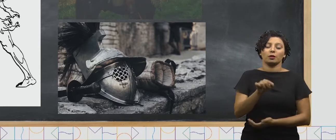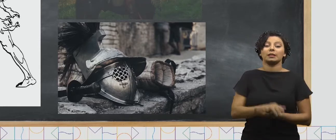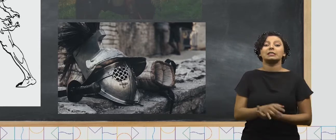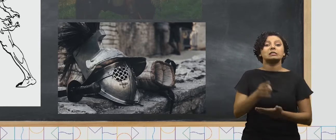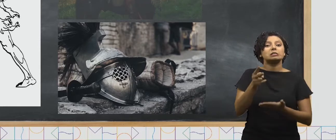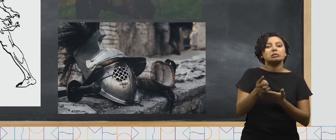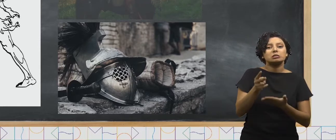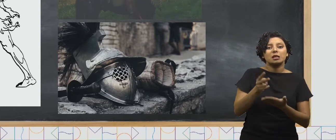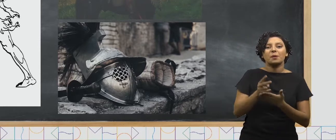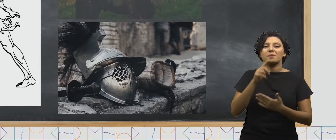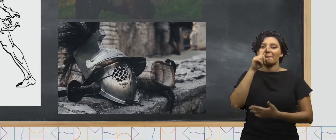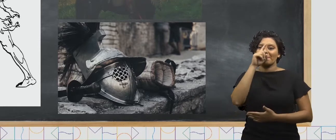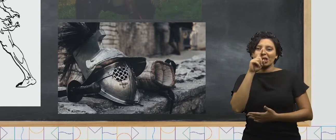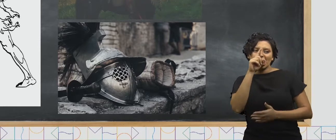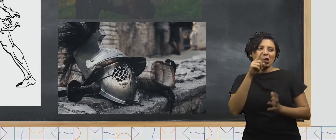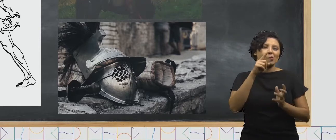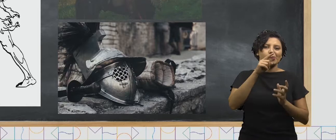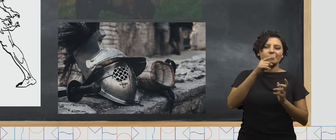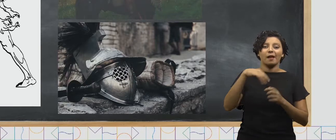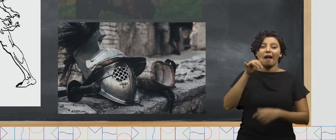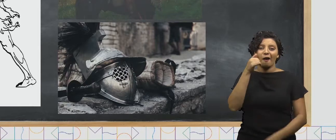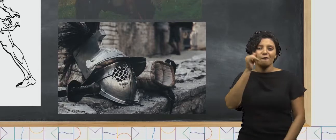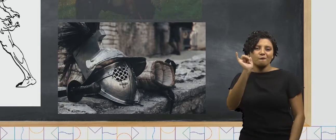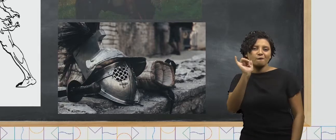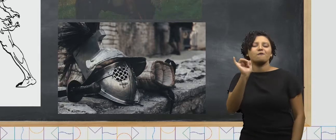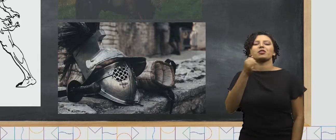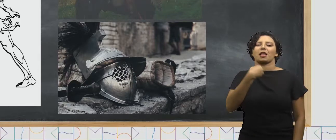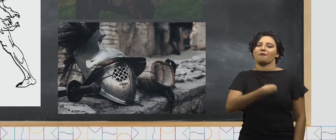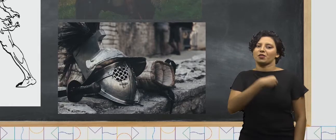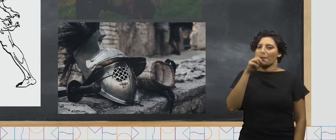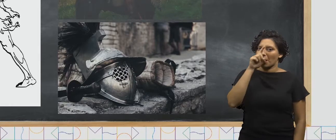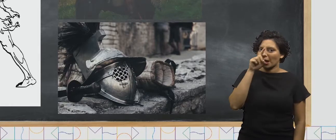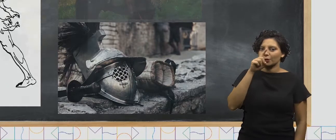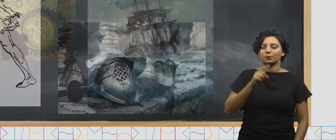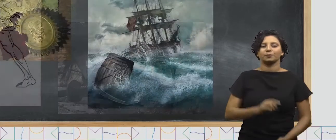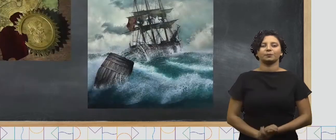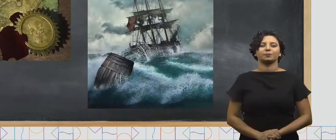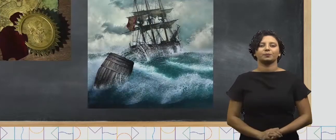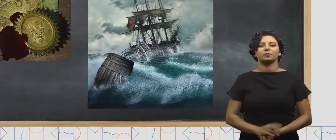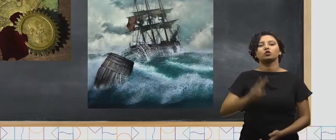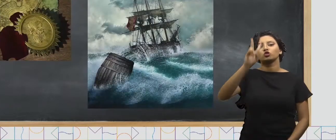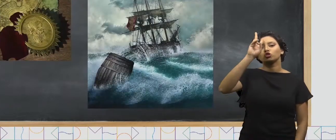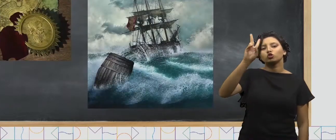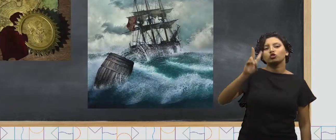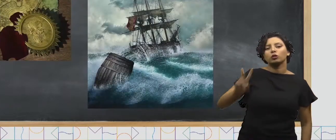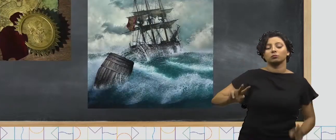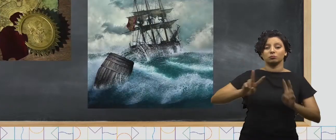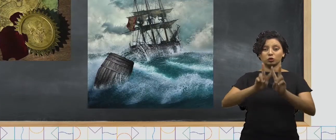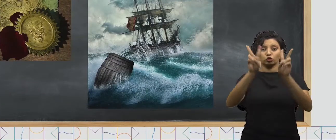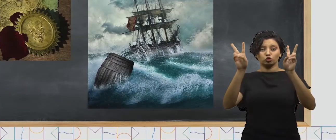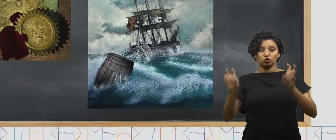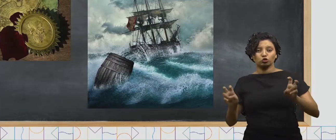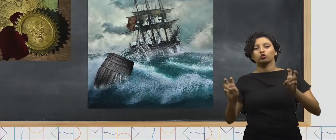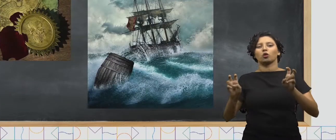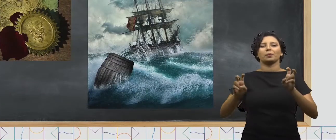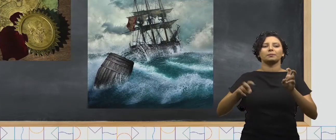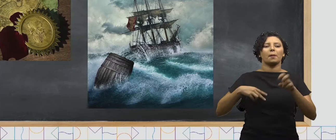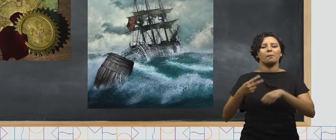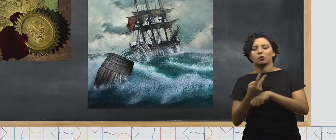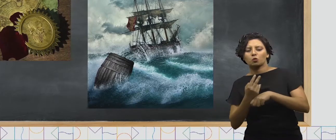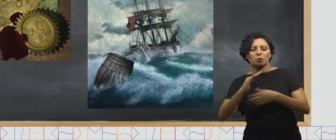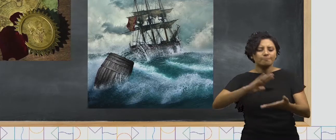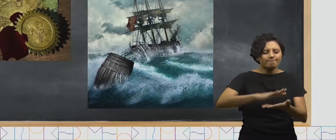envolve-se numa sequência de peripécias para escapar do perigo. Histórias que falam sobre caças